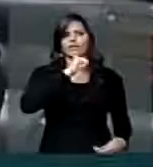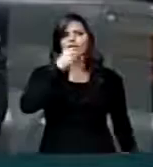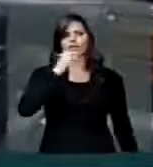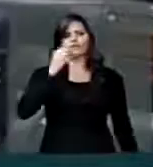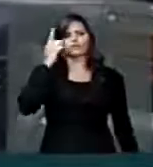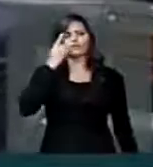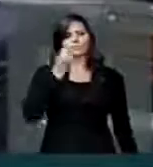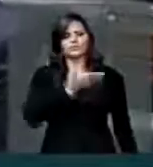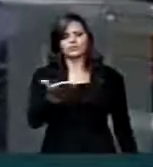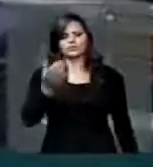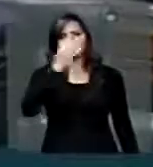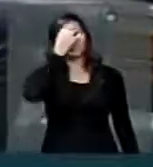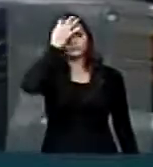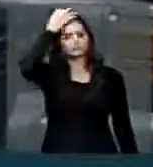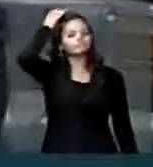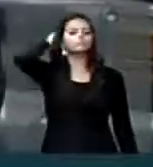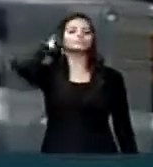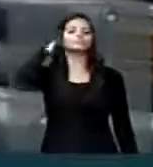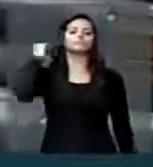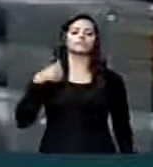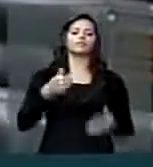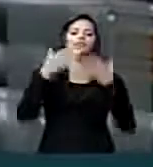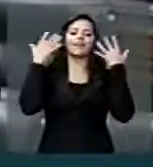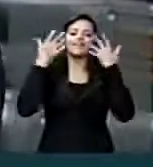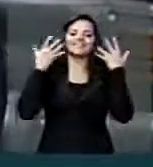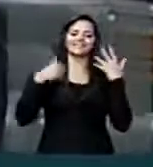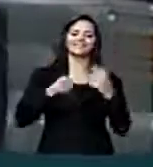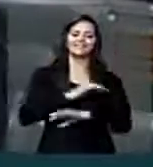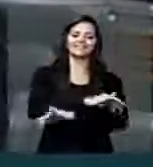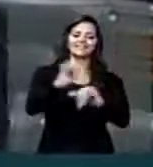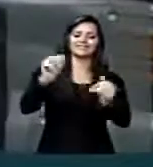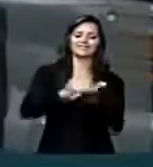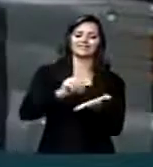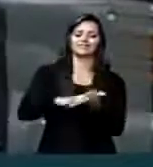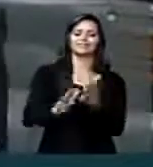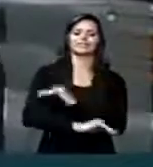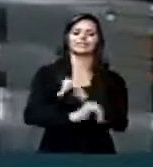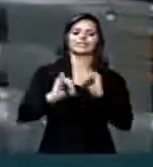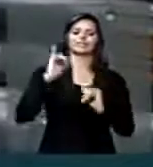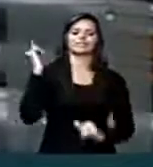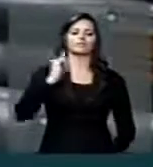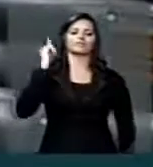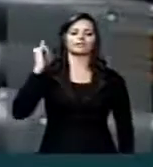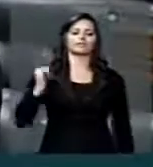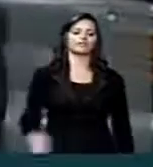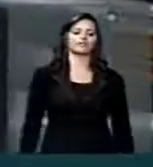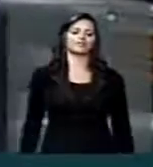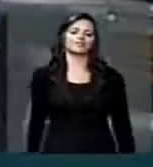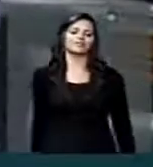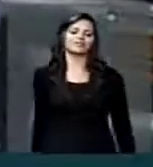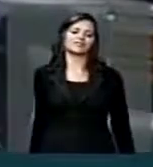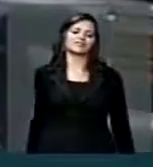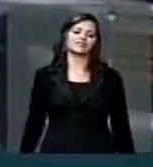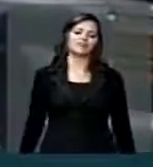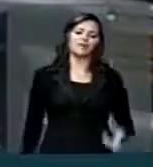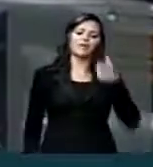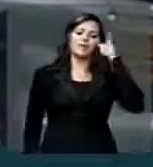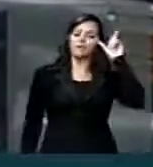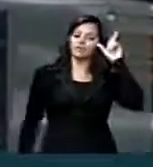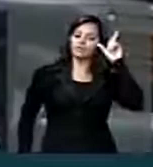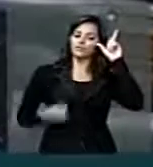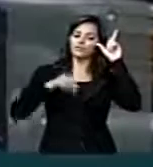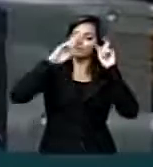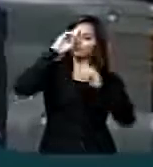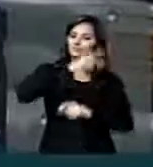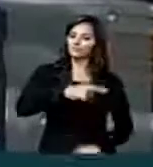senhores deputados. Com muita alegria eu quero fazer aqui um registro importante, porque ontem, senhor presidente, se